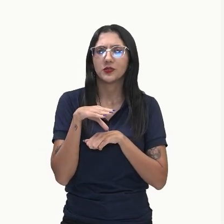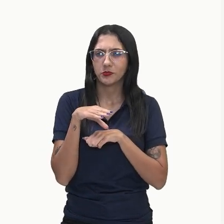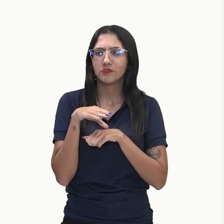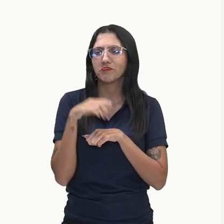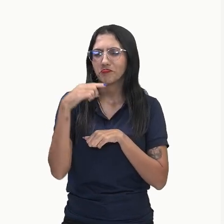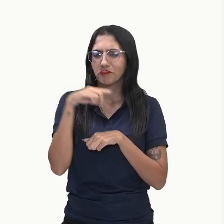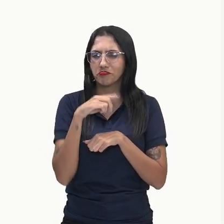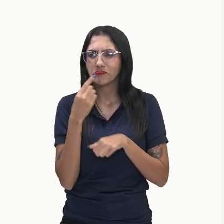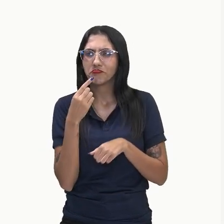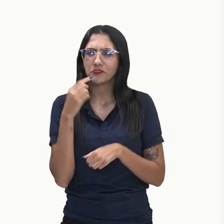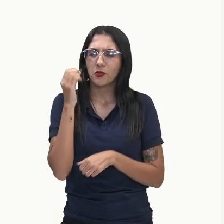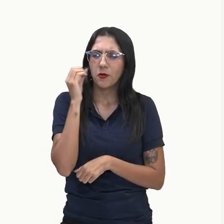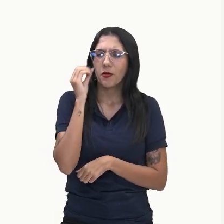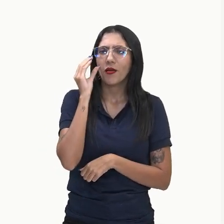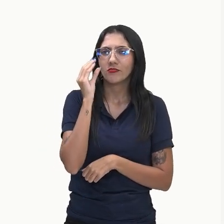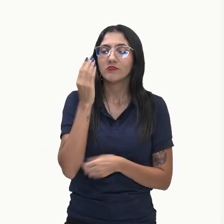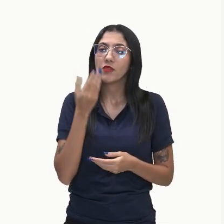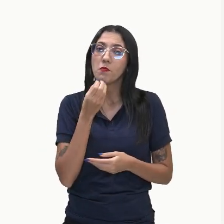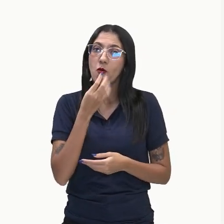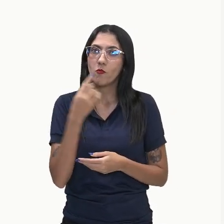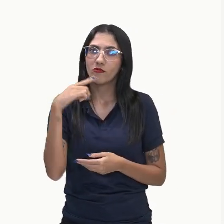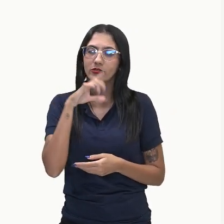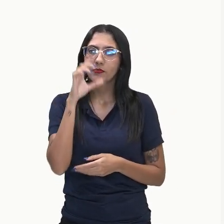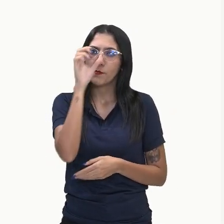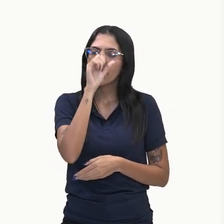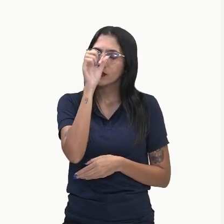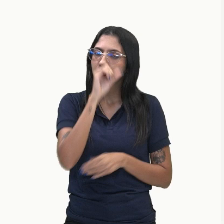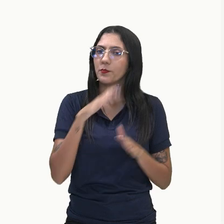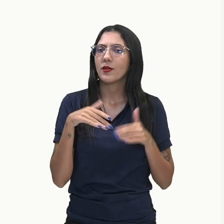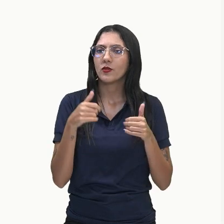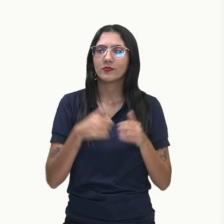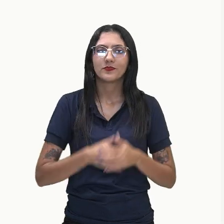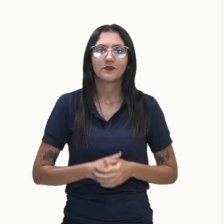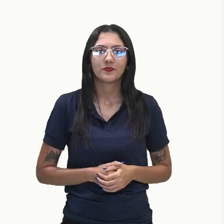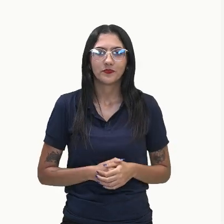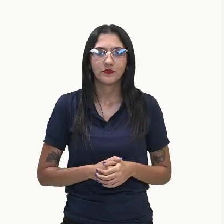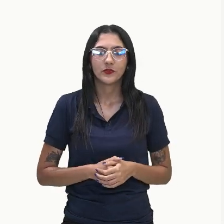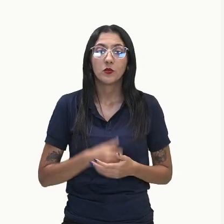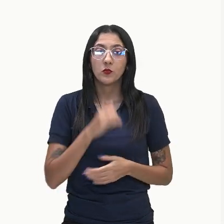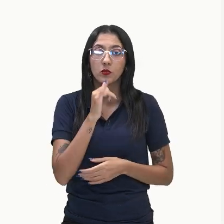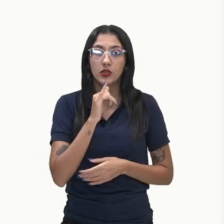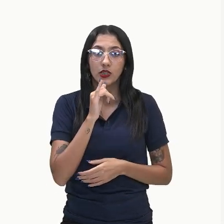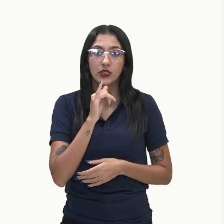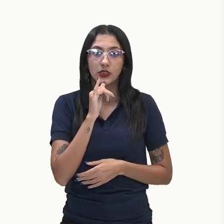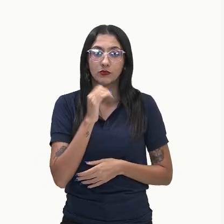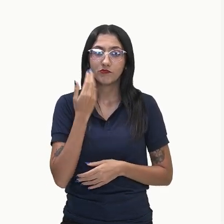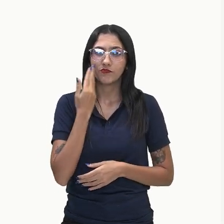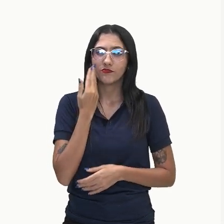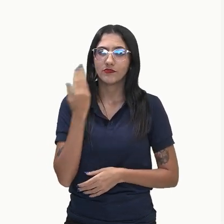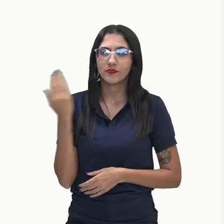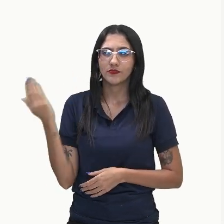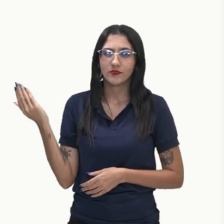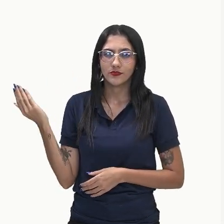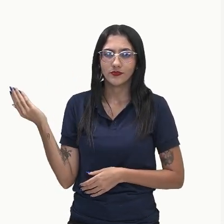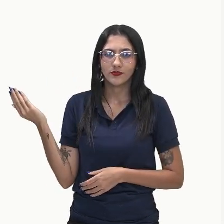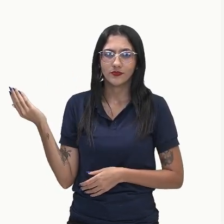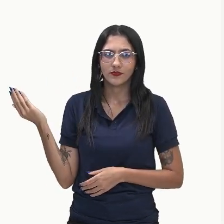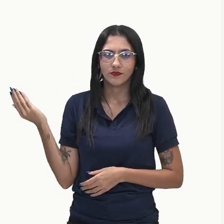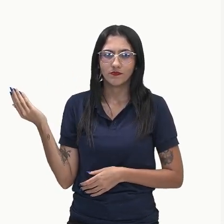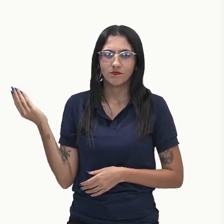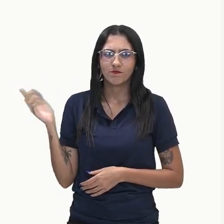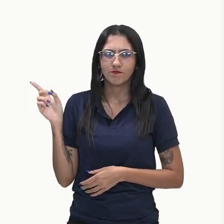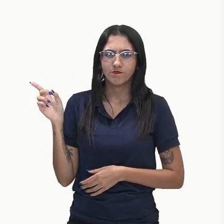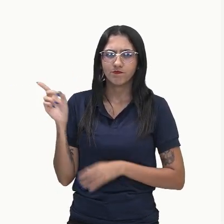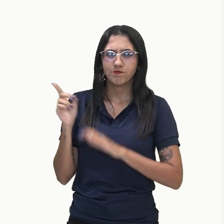algo aí que pode lhe ajudar na resolução de problemas. Quando você vir um ângulo representado desta forma bem aqui, que a